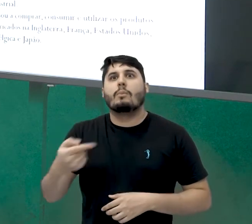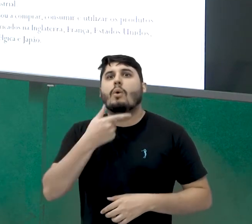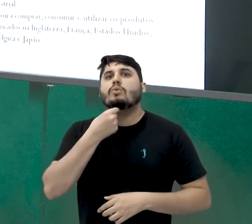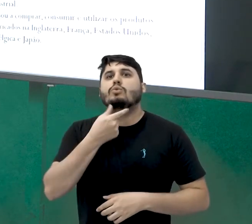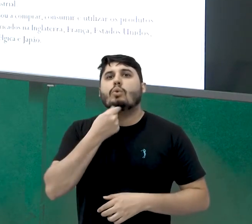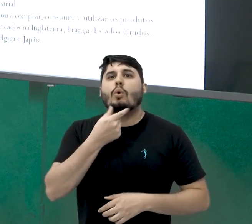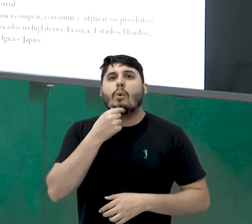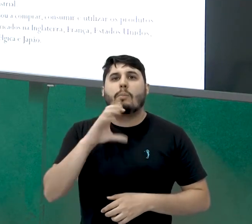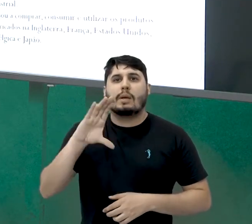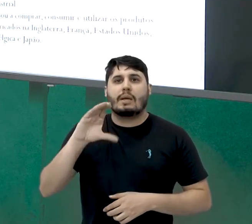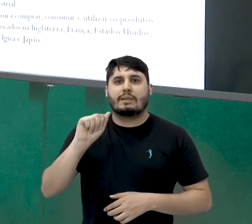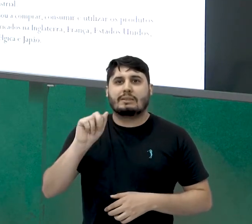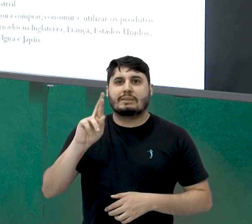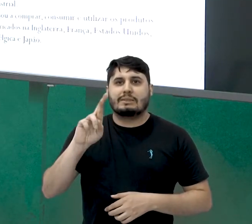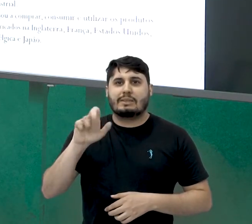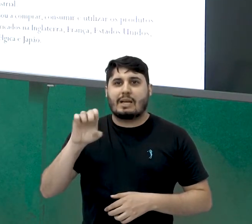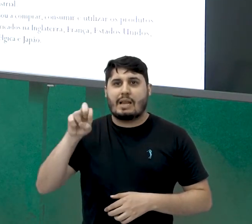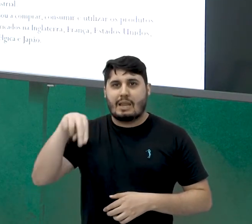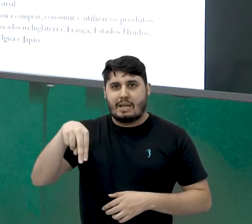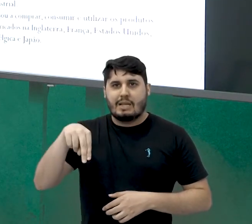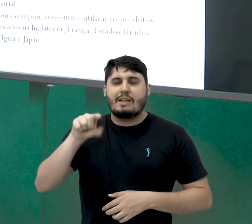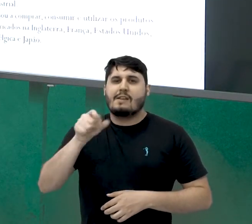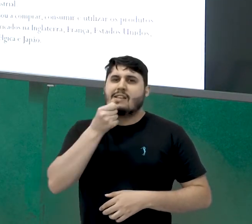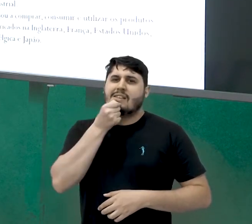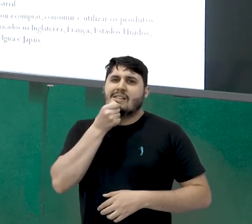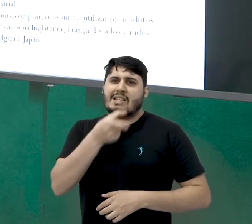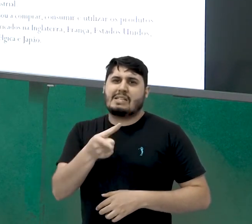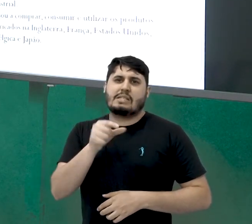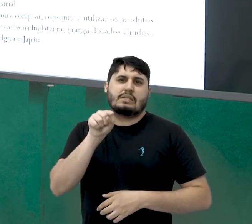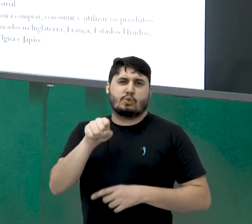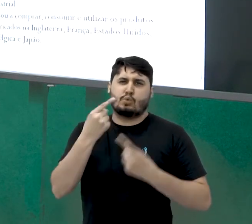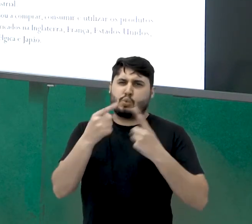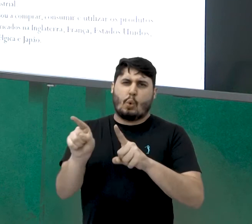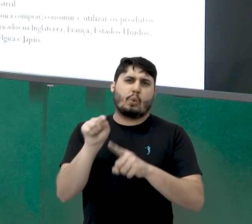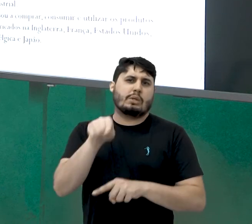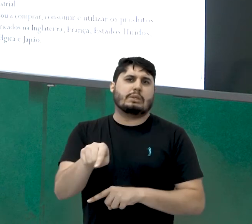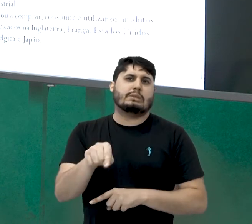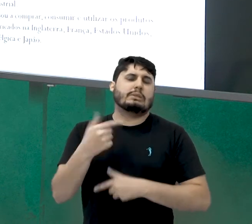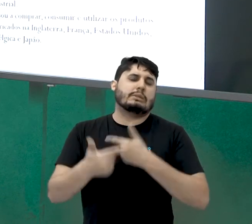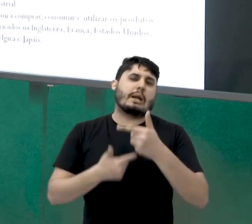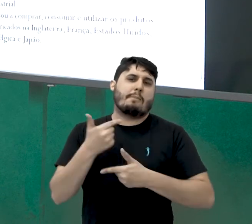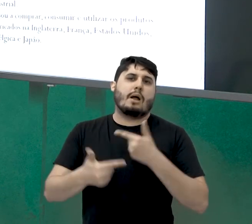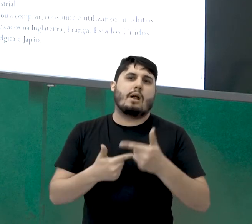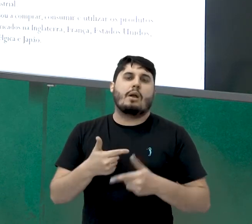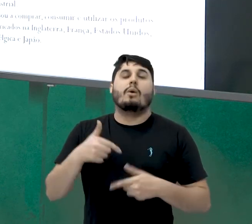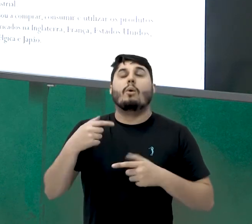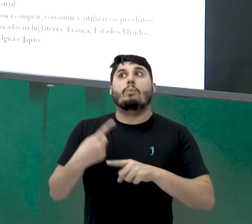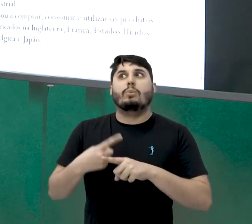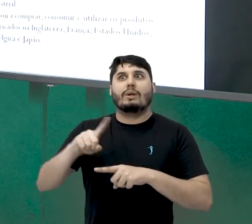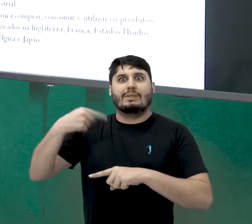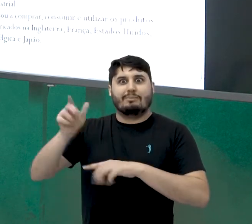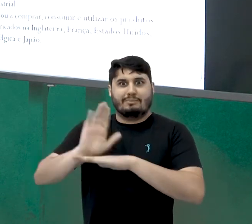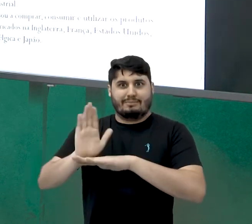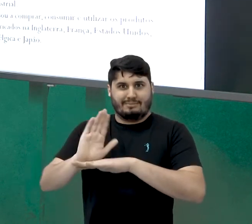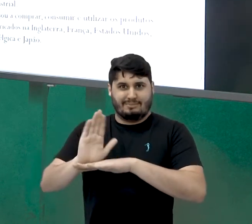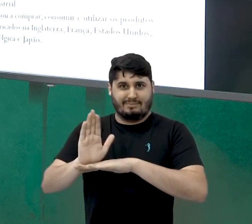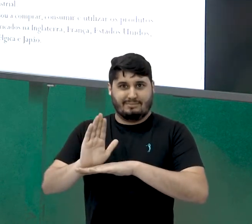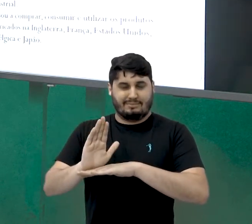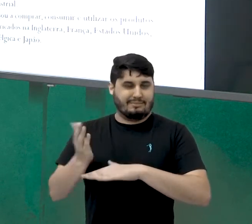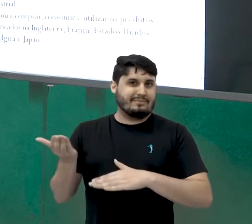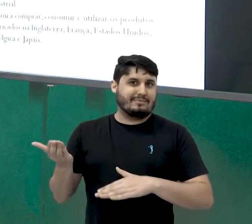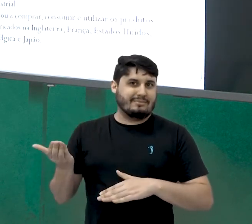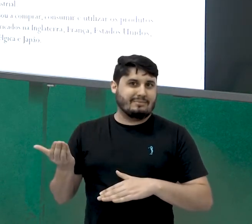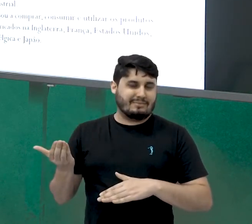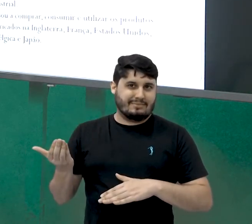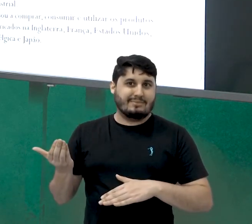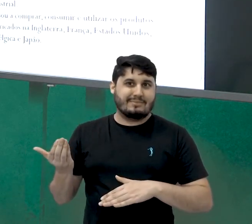fazer uma crítica, né, cruel a esse tipo de produção fordista, que foi o filme Tempos Modernos, em que o homem foi engolido pela